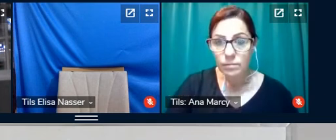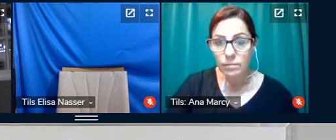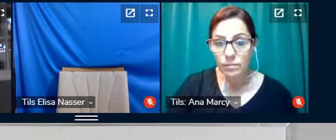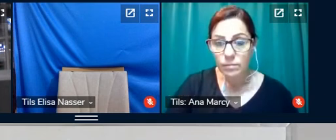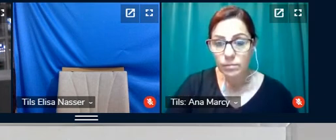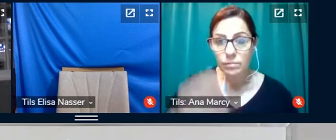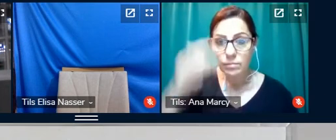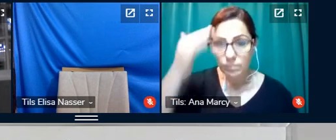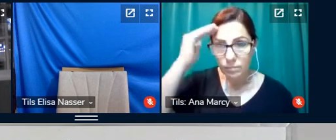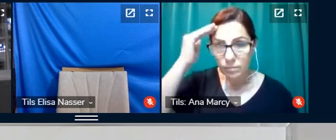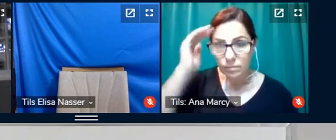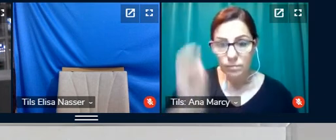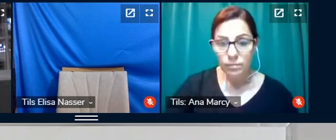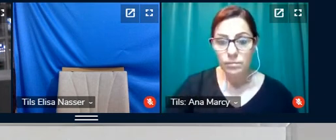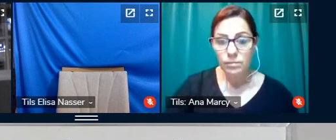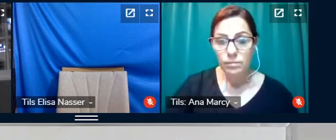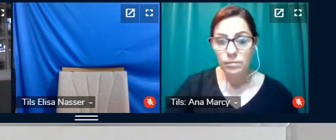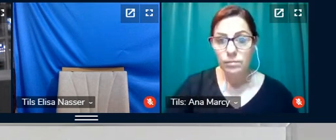Entendeu, Raul?